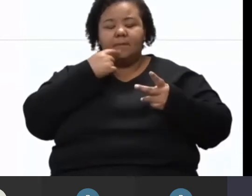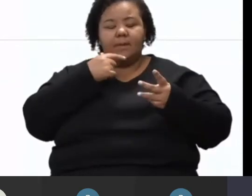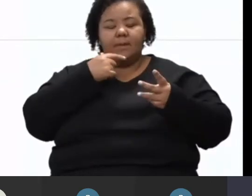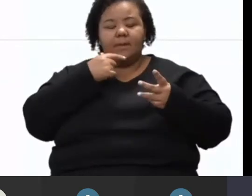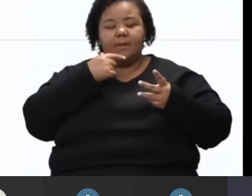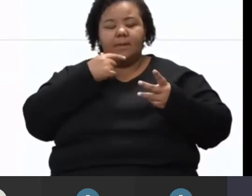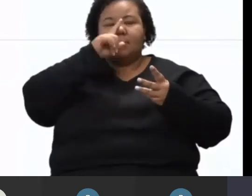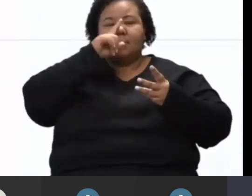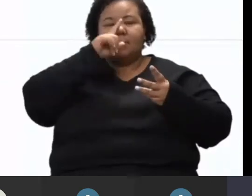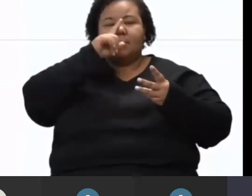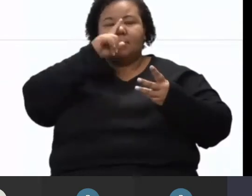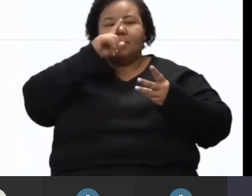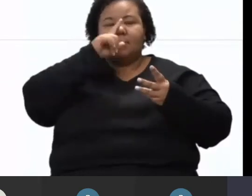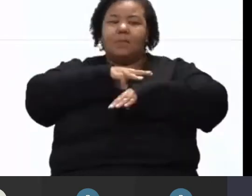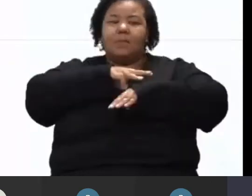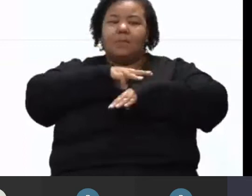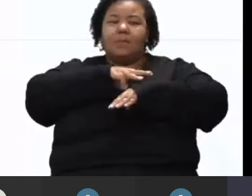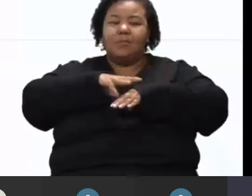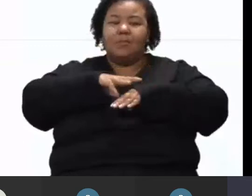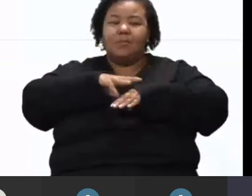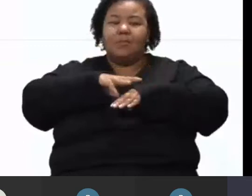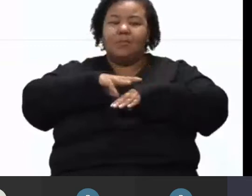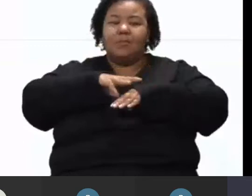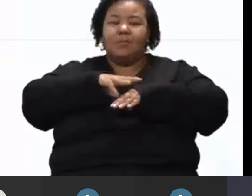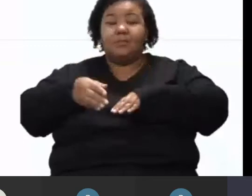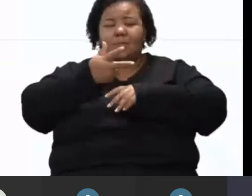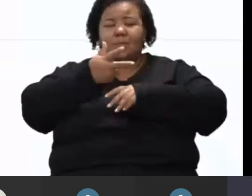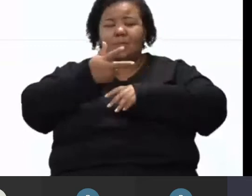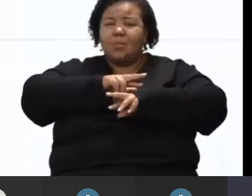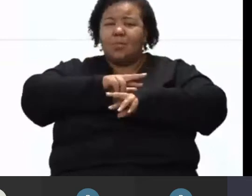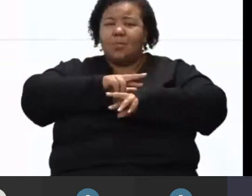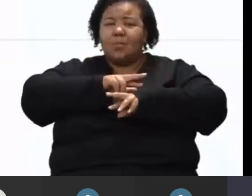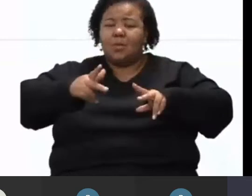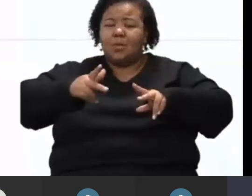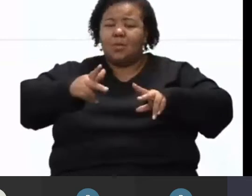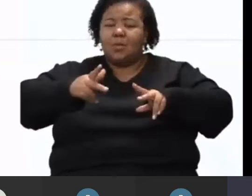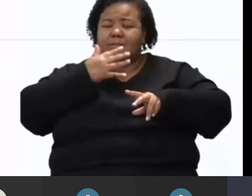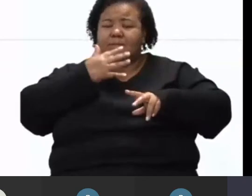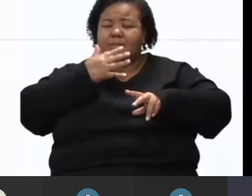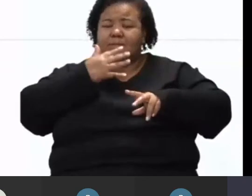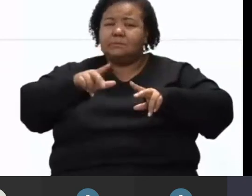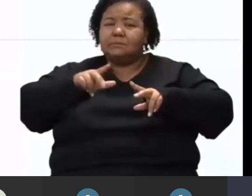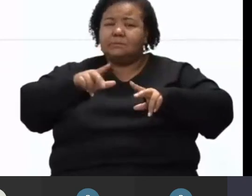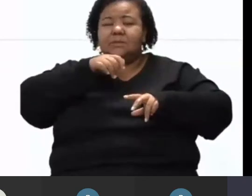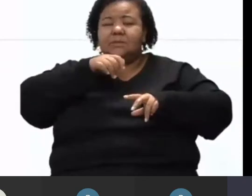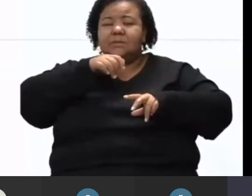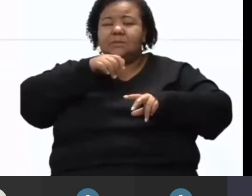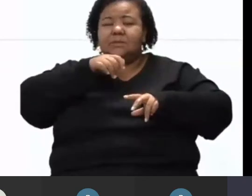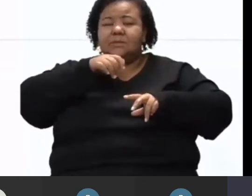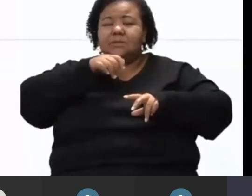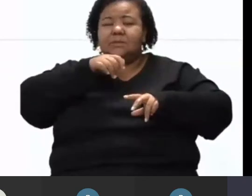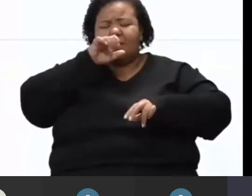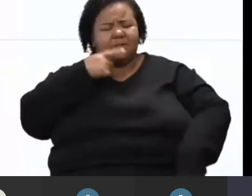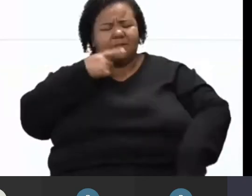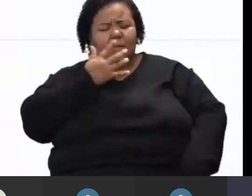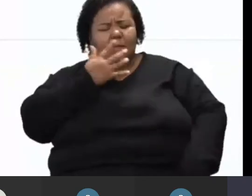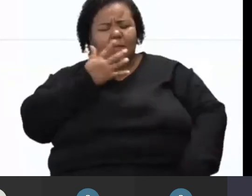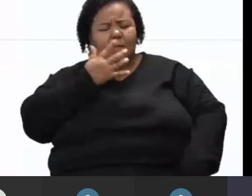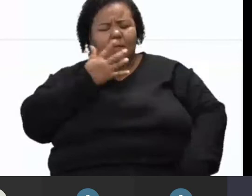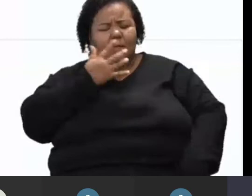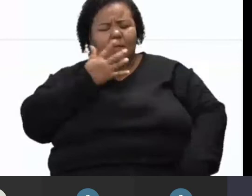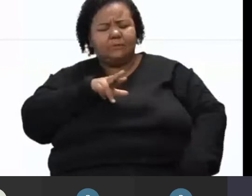cores diferentes que você observa nos alimentos, na laranja, quando ela está fungada, várias cores diferentes. O que é aquela cor diferente na